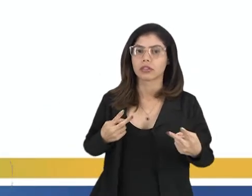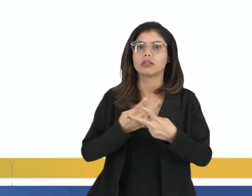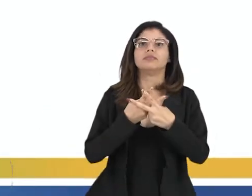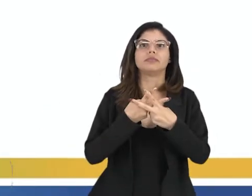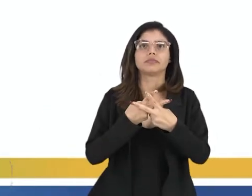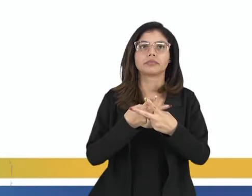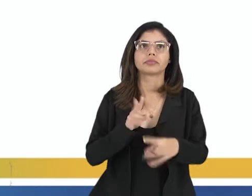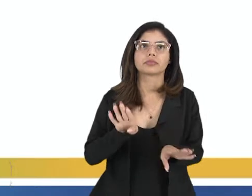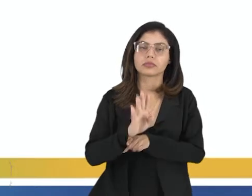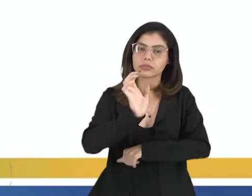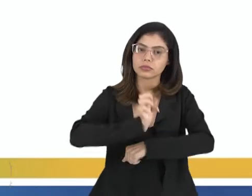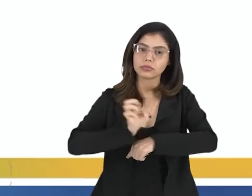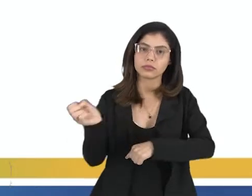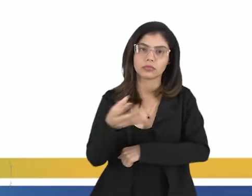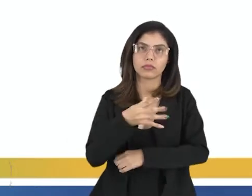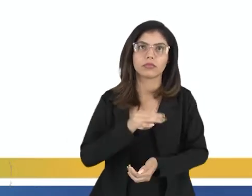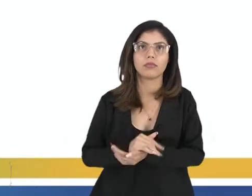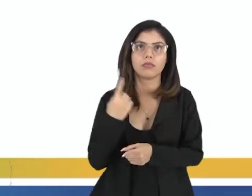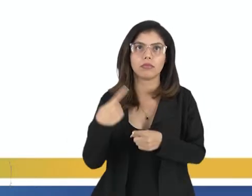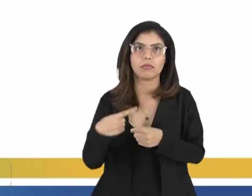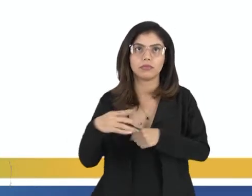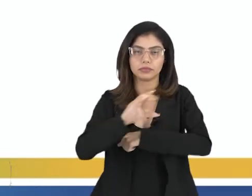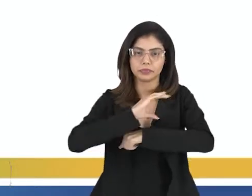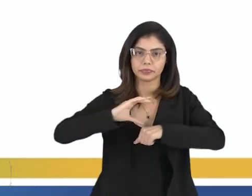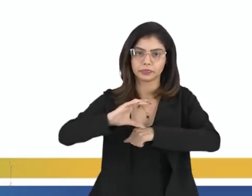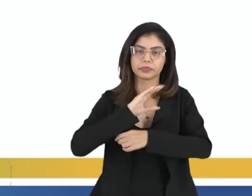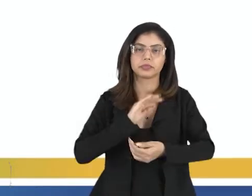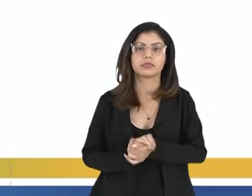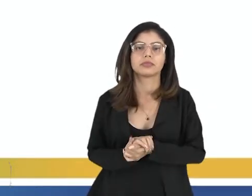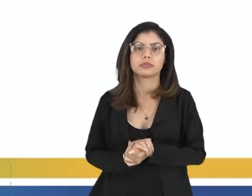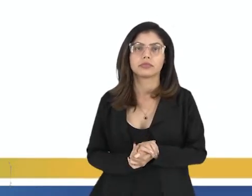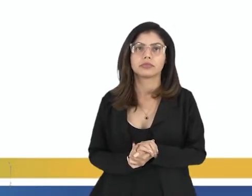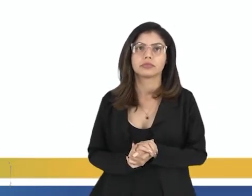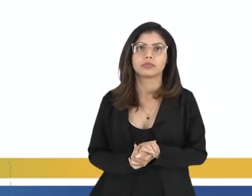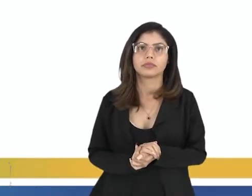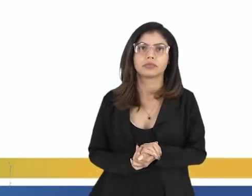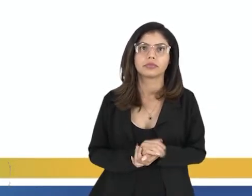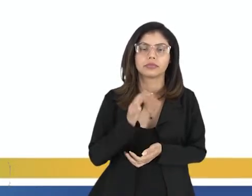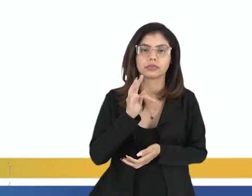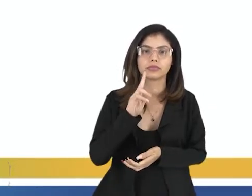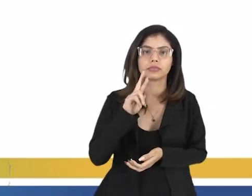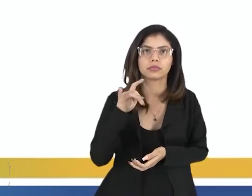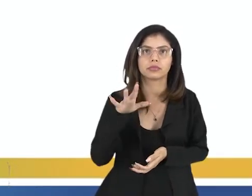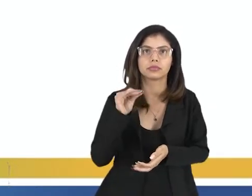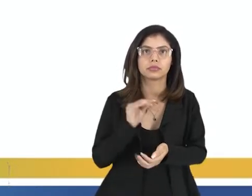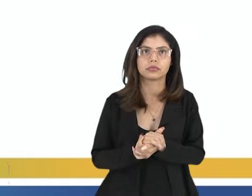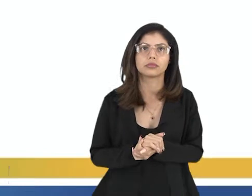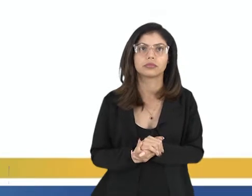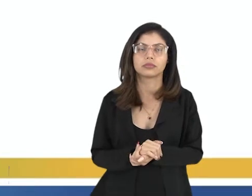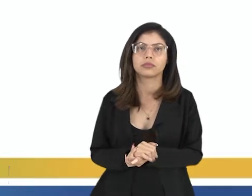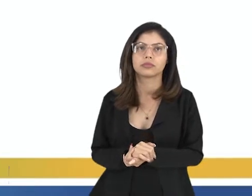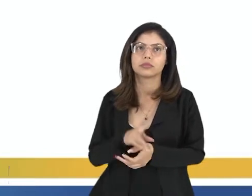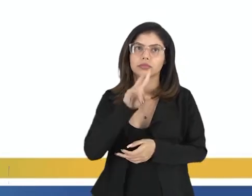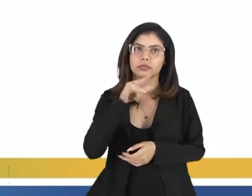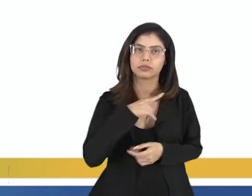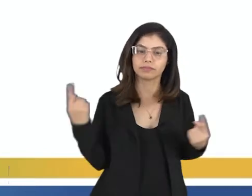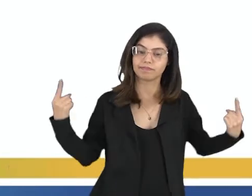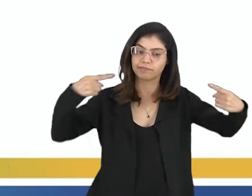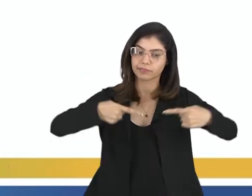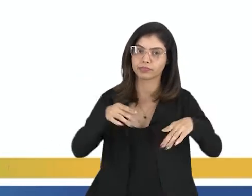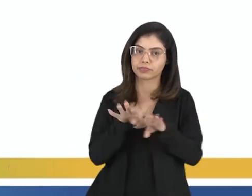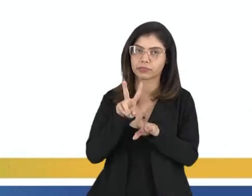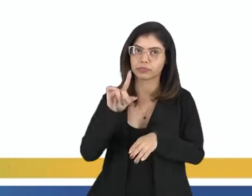prisioneiros nesse Estado Novo, Porque a gente tem uma Constituição aí que vai, flertar, como eu disse, com o nazifascismo, A gente vai ter